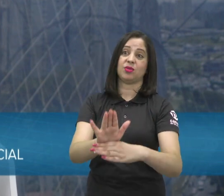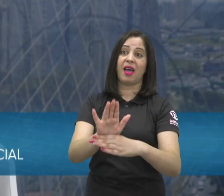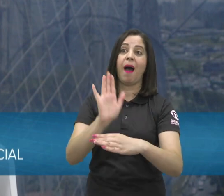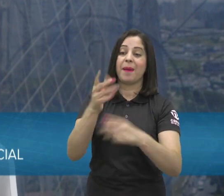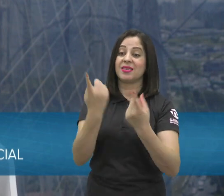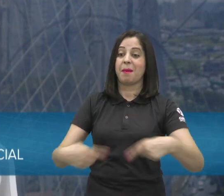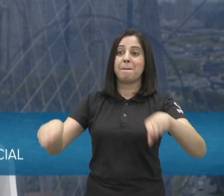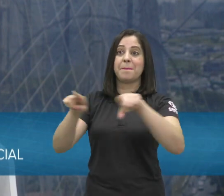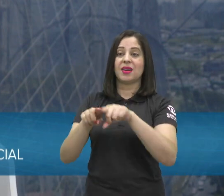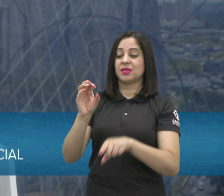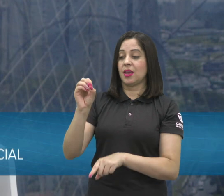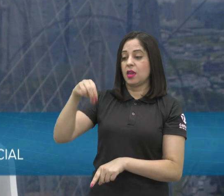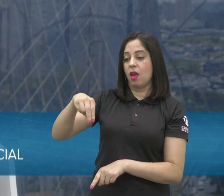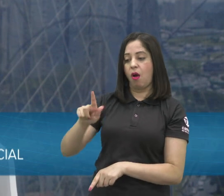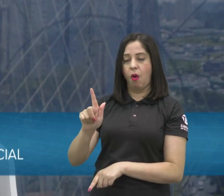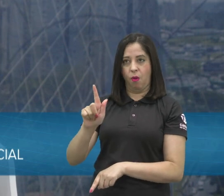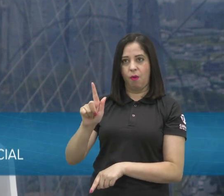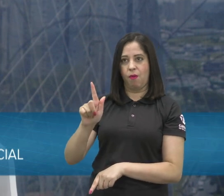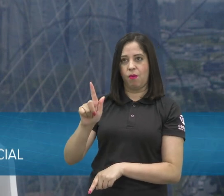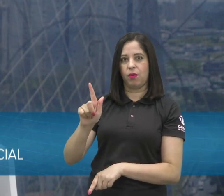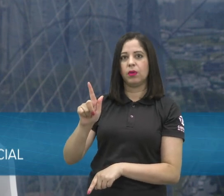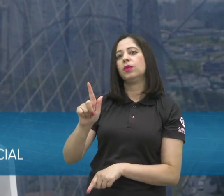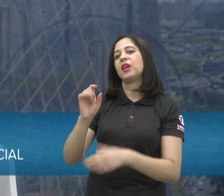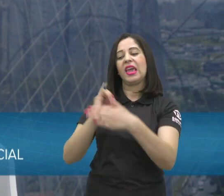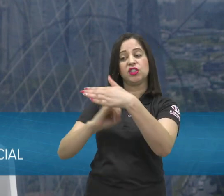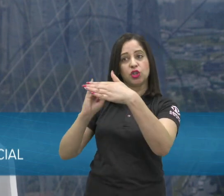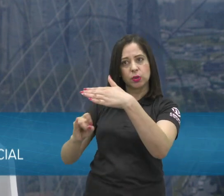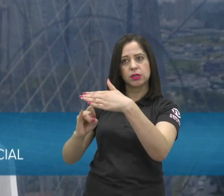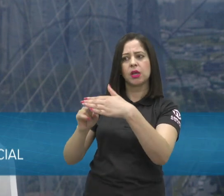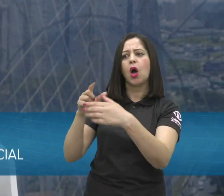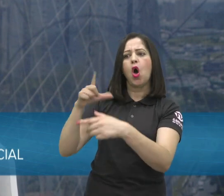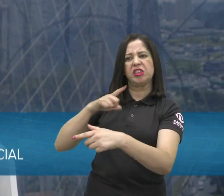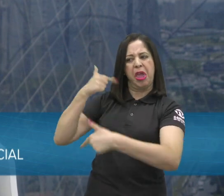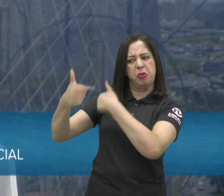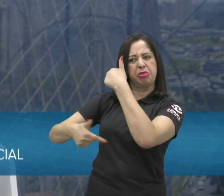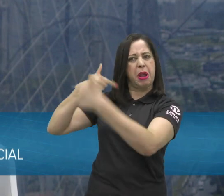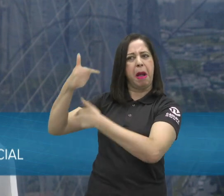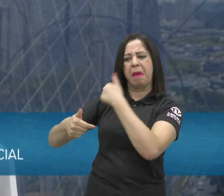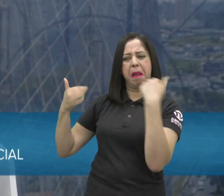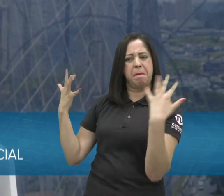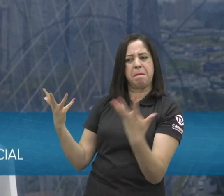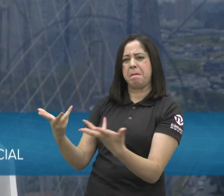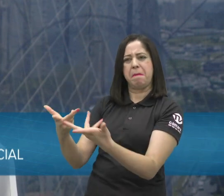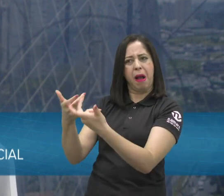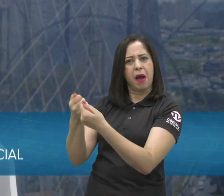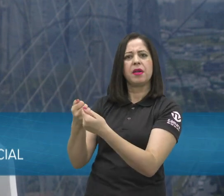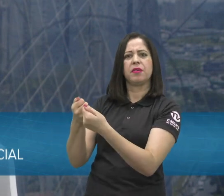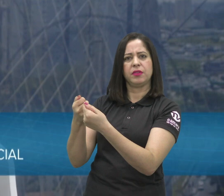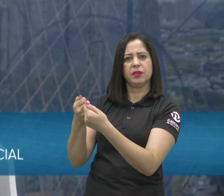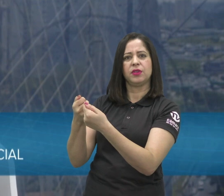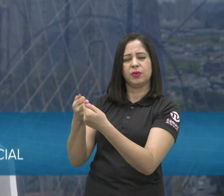assim excelentes, né, muitos assim muito bem feitos e que chega, que se aproxima da população, mas